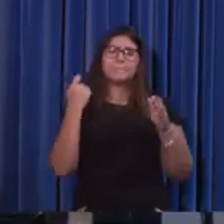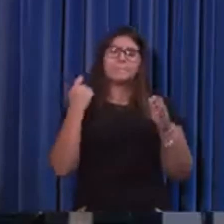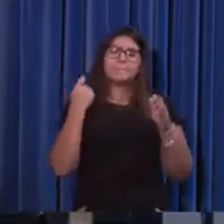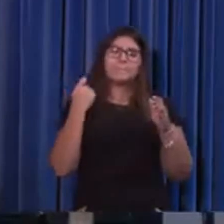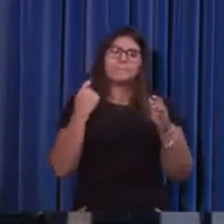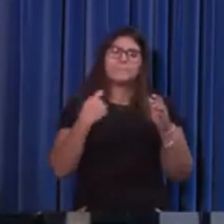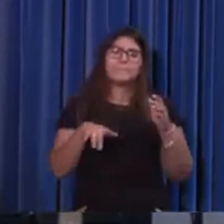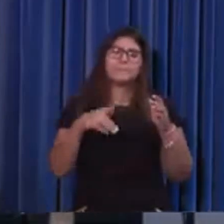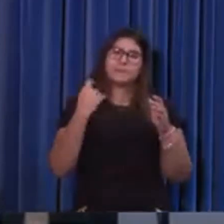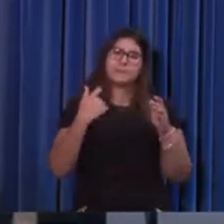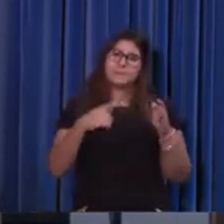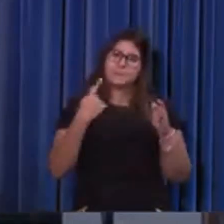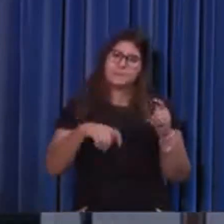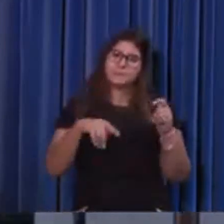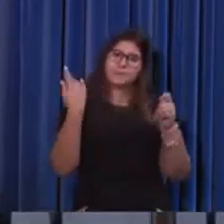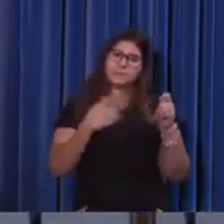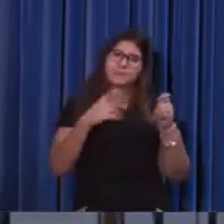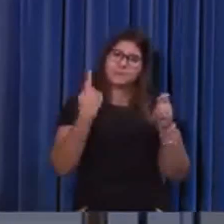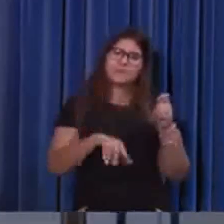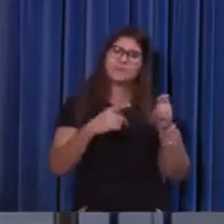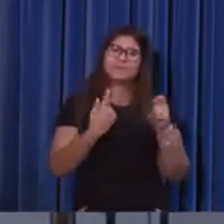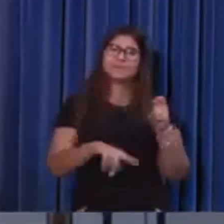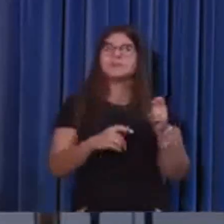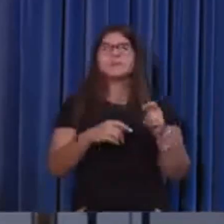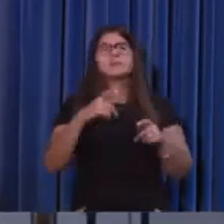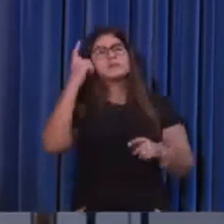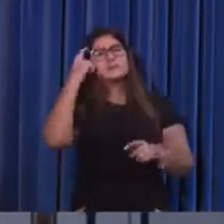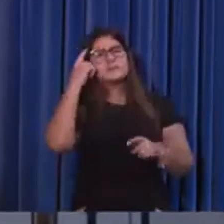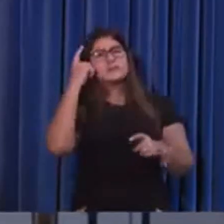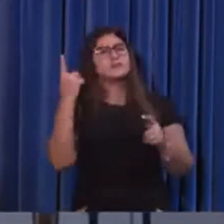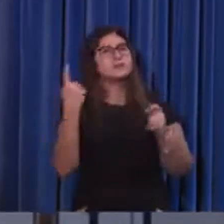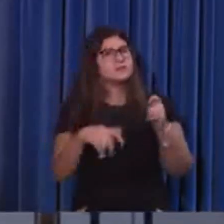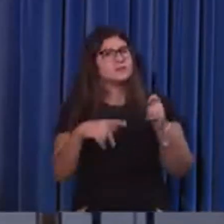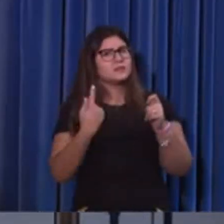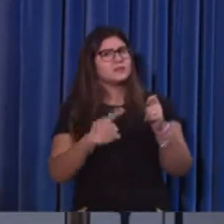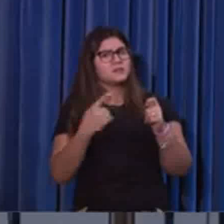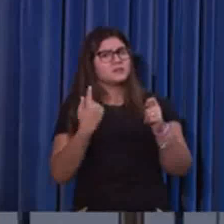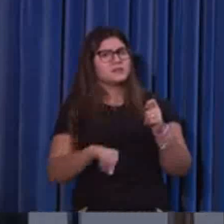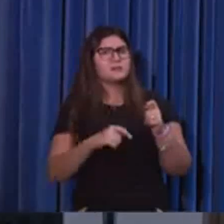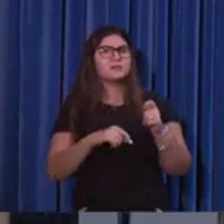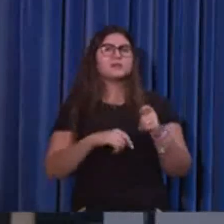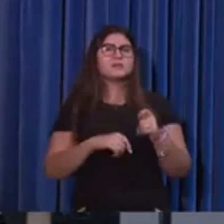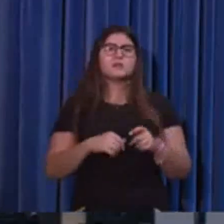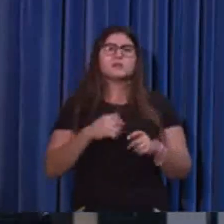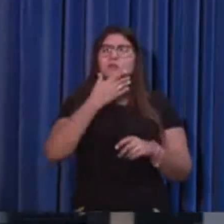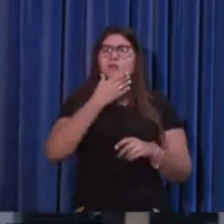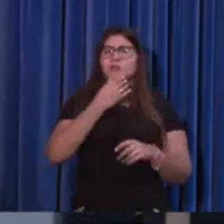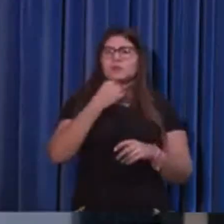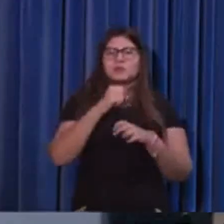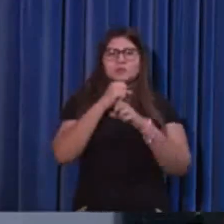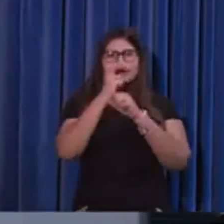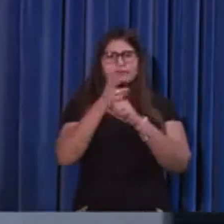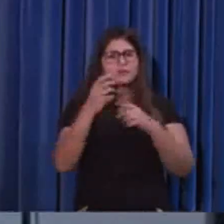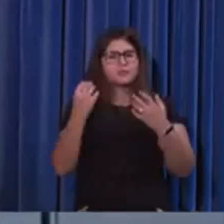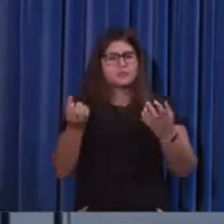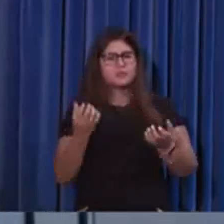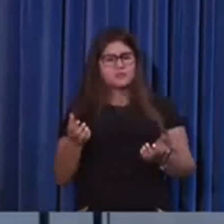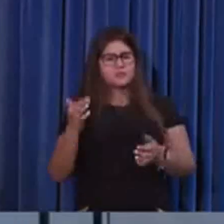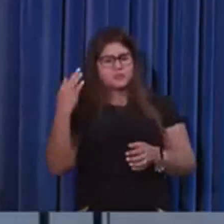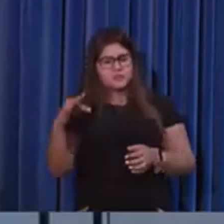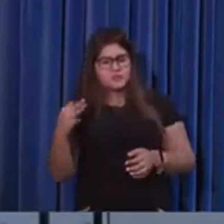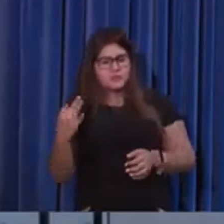Agora imagine uma chicotada nas costas dada por um homem forte que queria realmente causar dor,